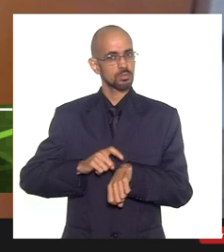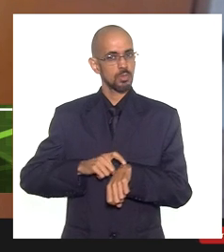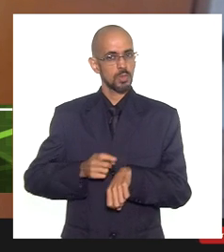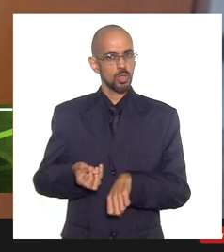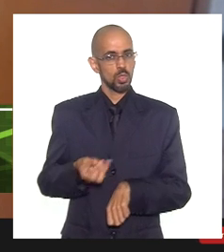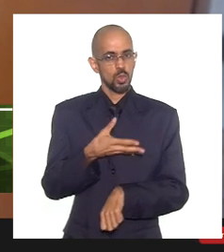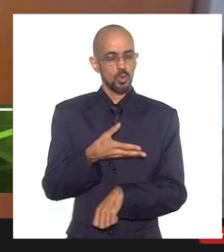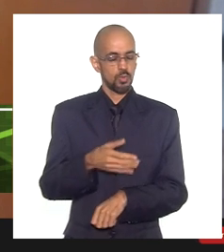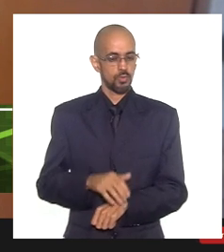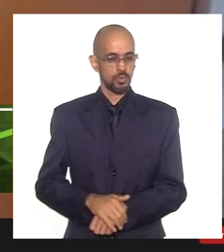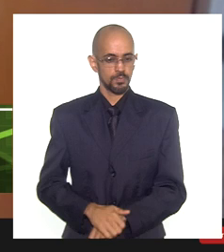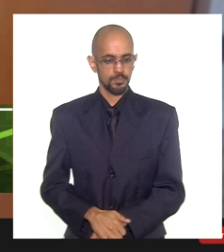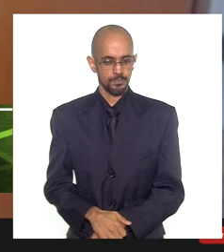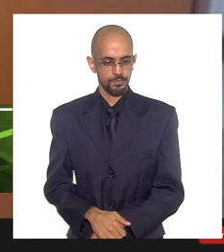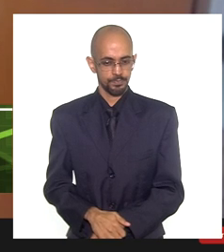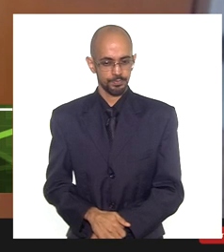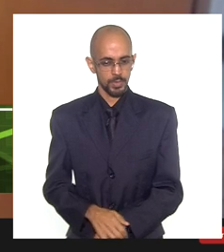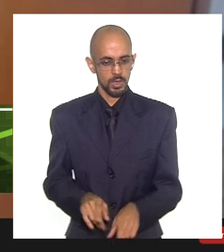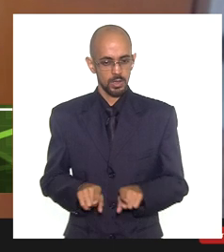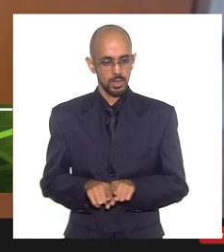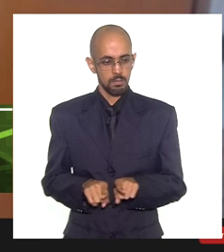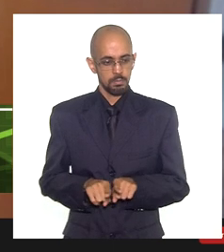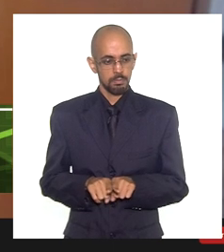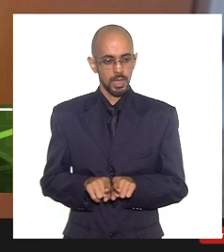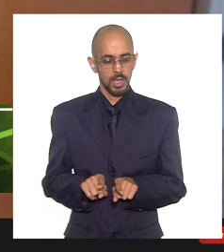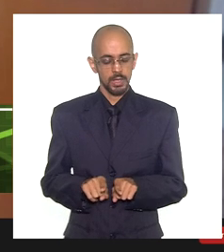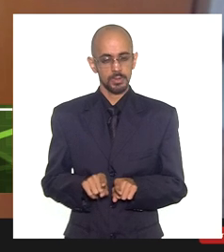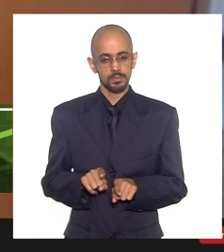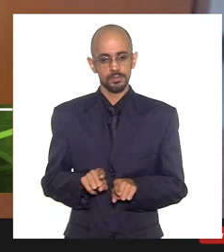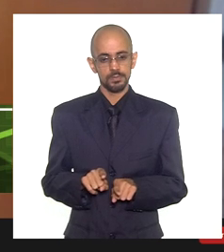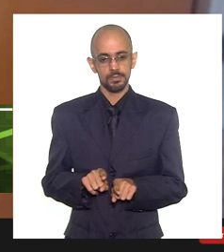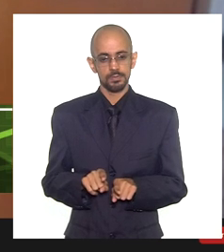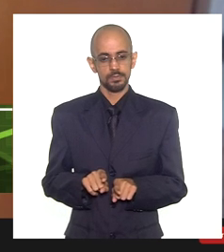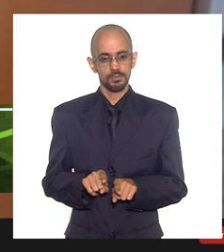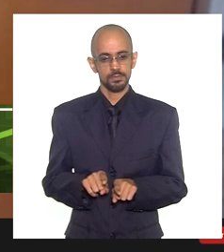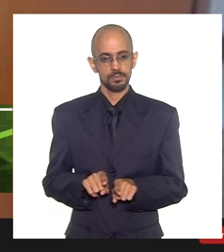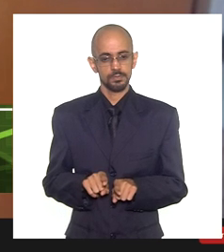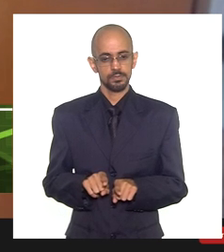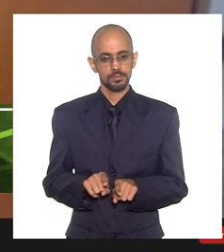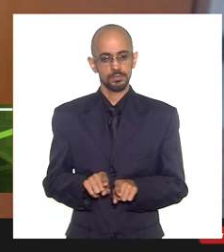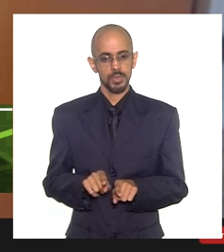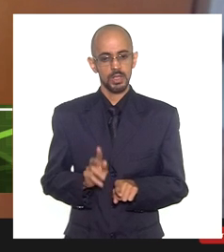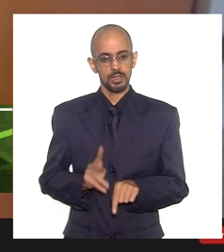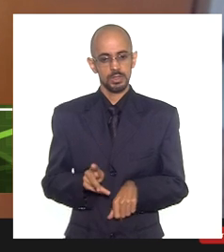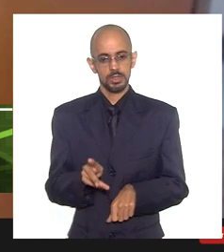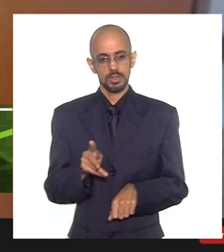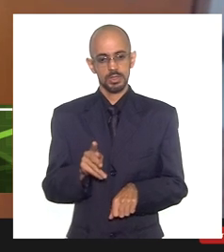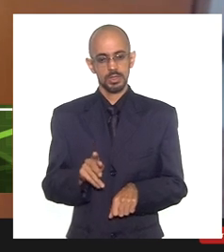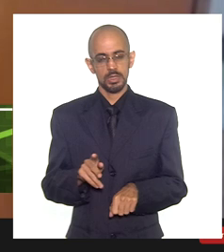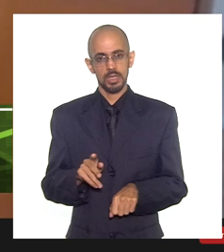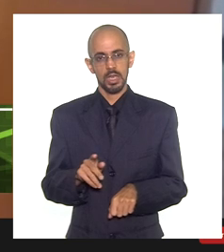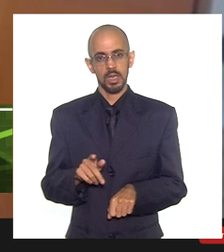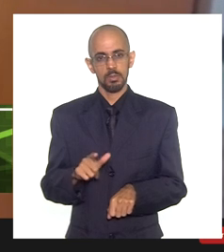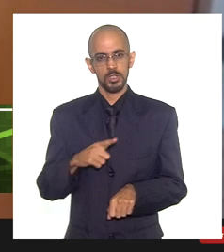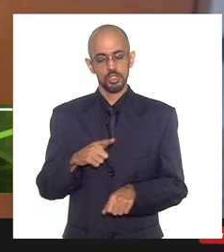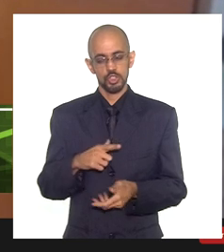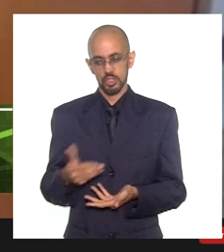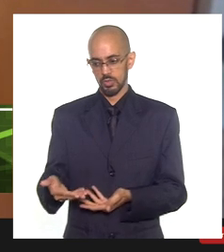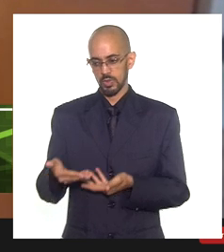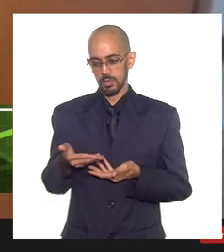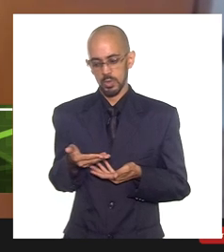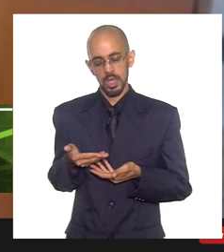e no mais dizer que eu sempre tive muita receptividade